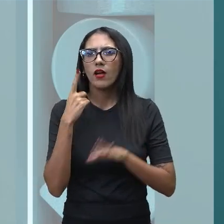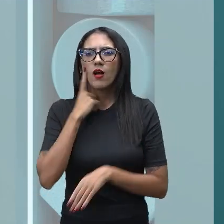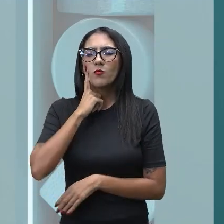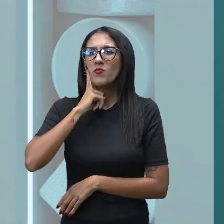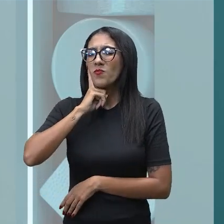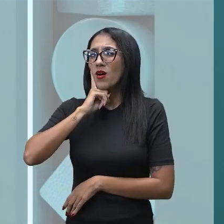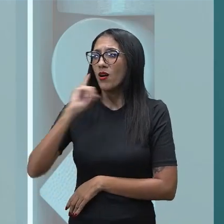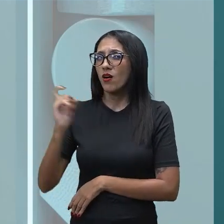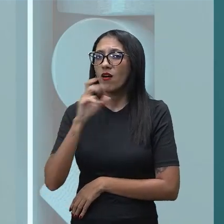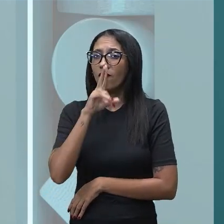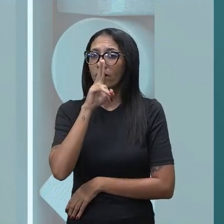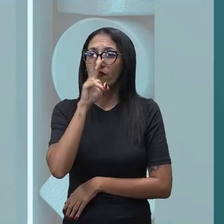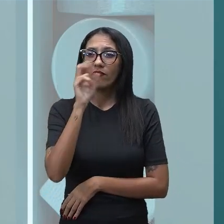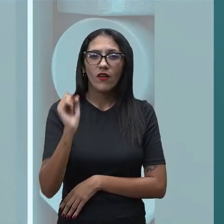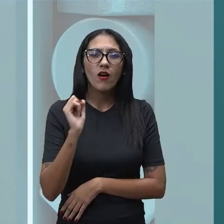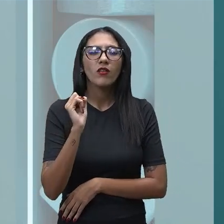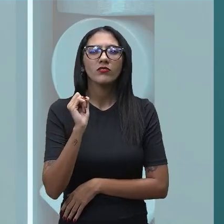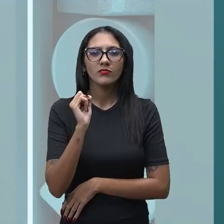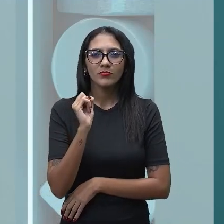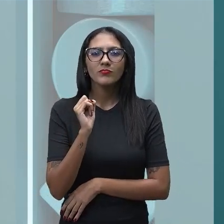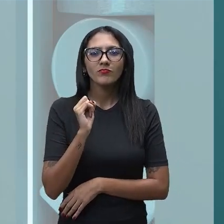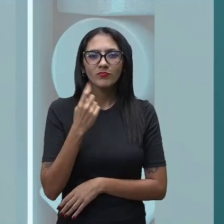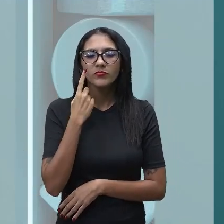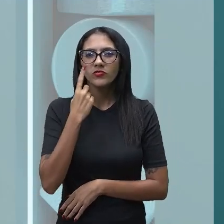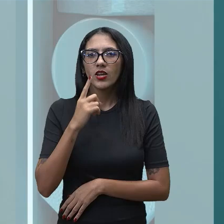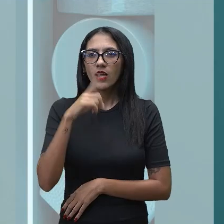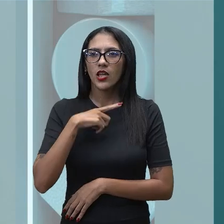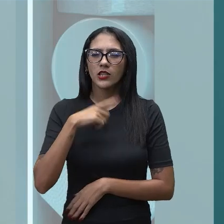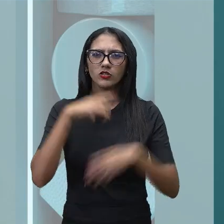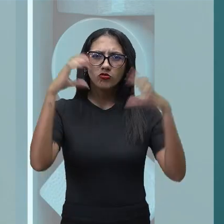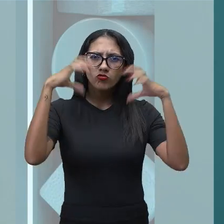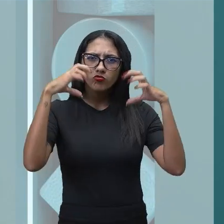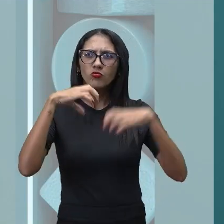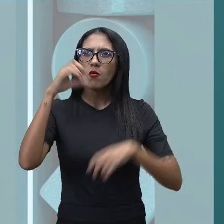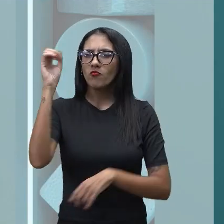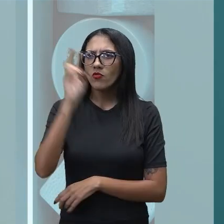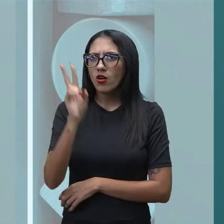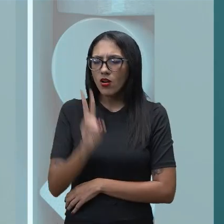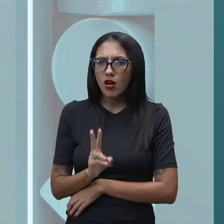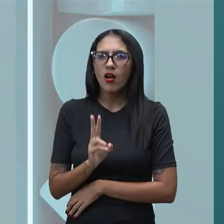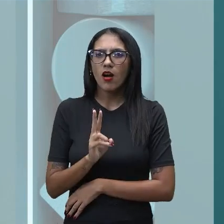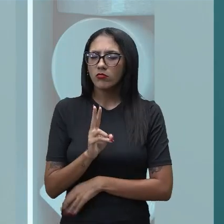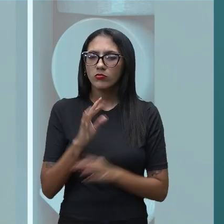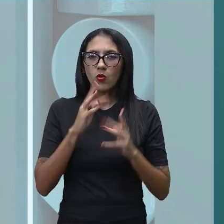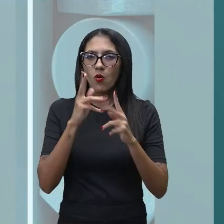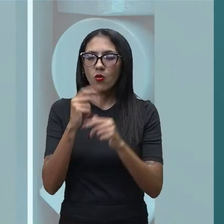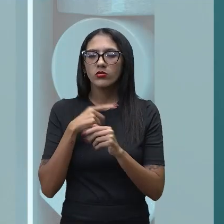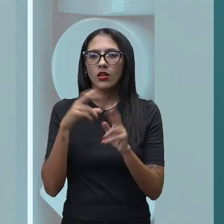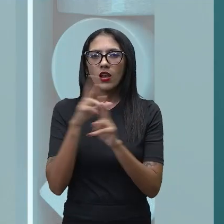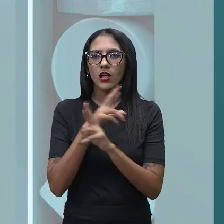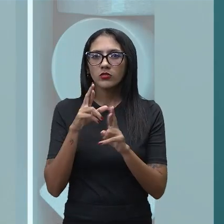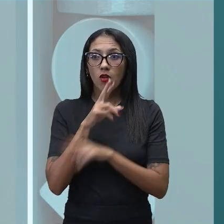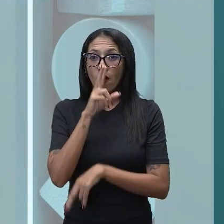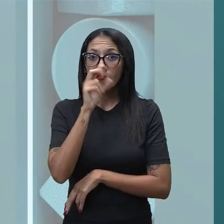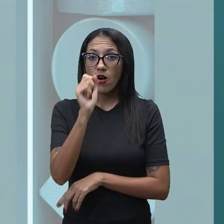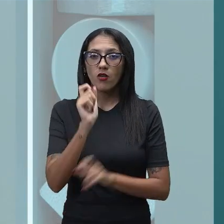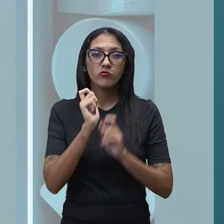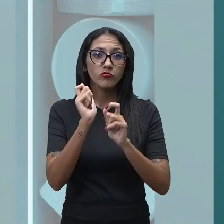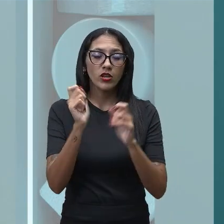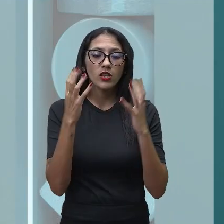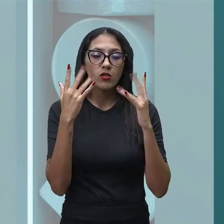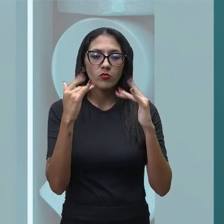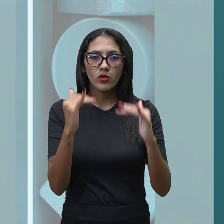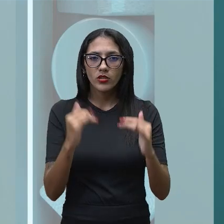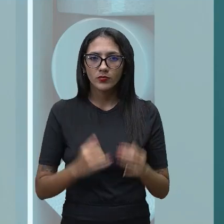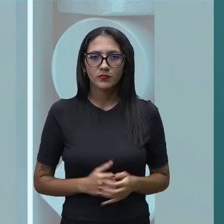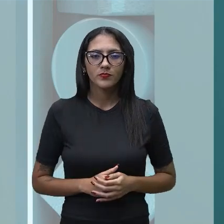ideia de tormenta muito forte, desse impacto das forças da natureza ali no meio os